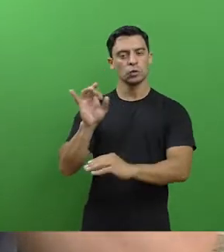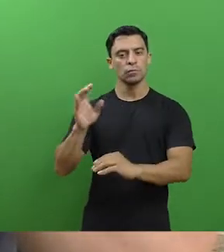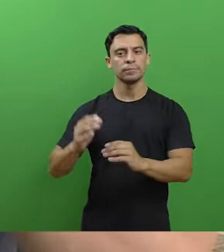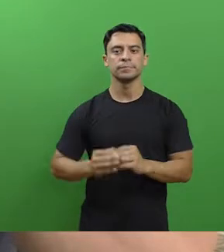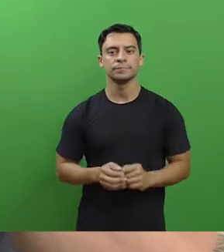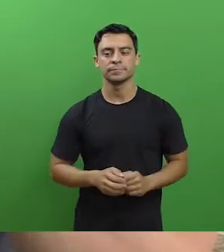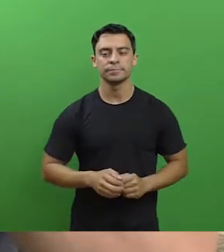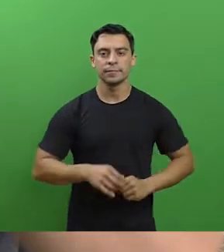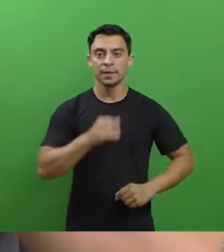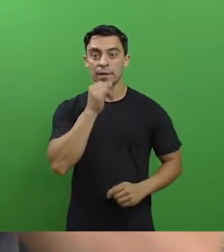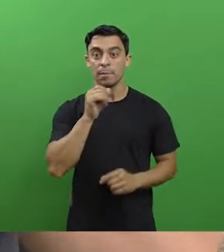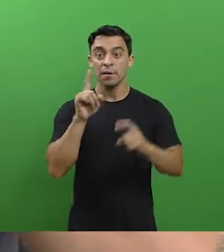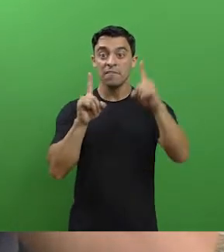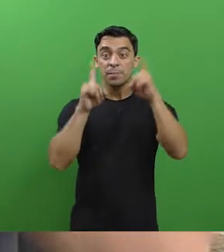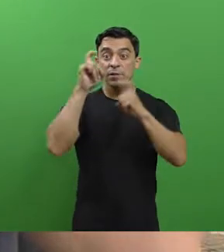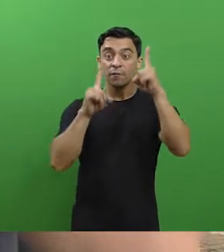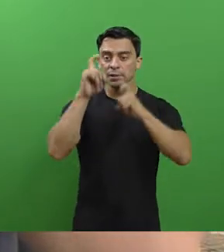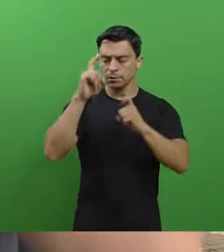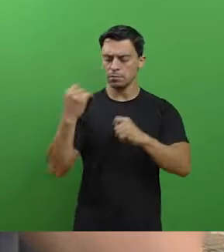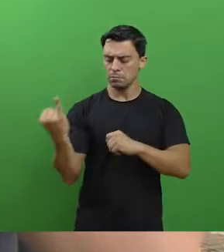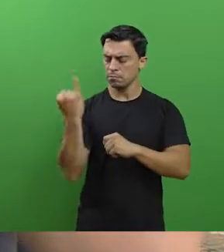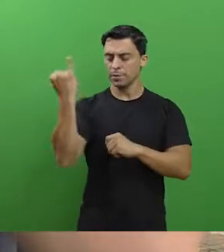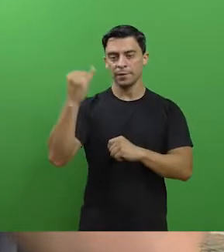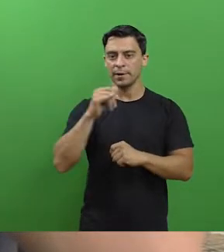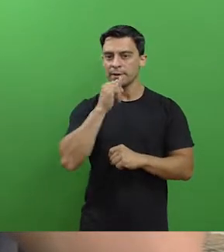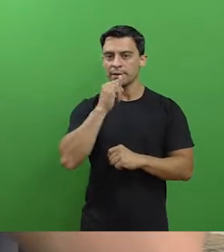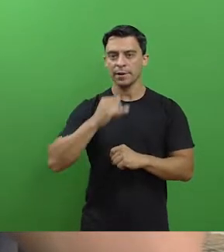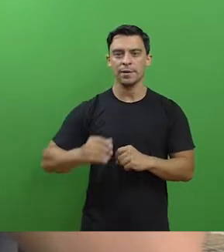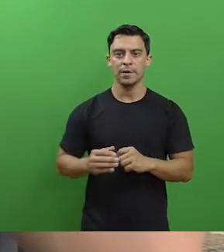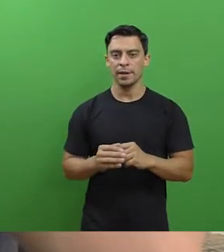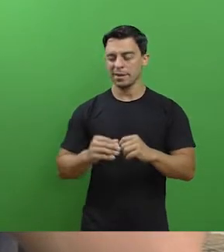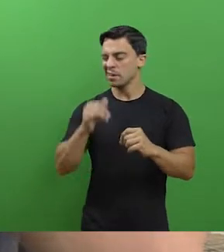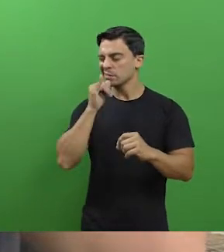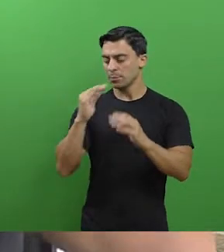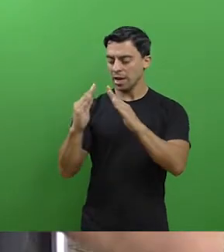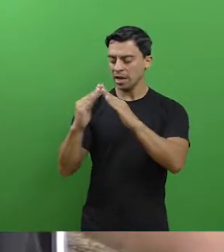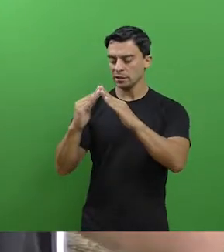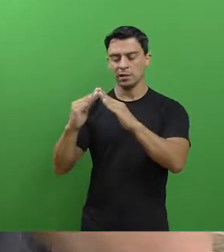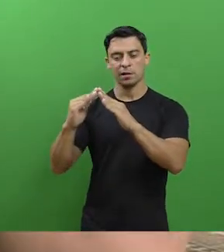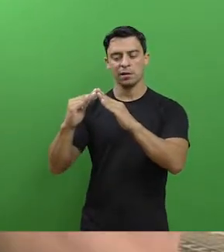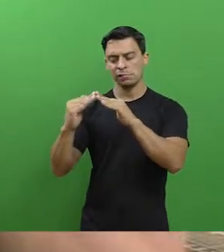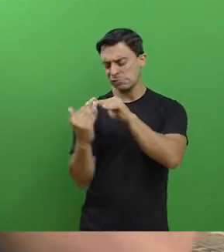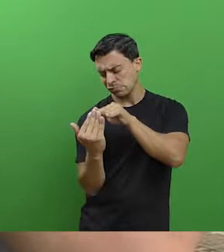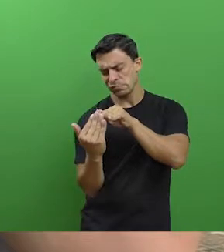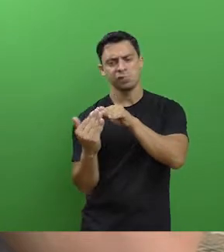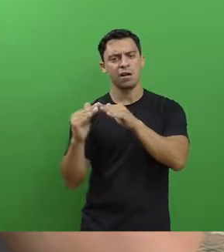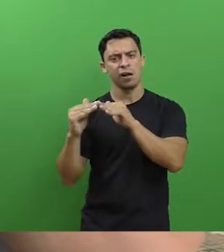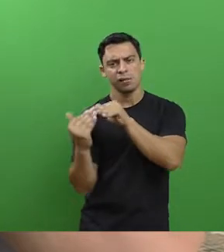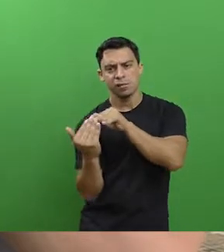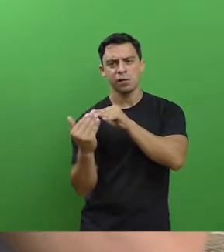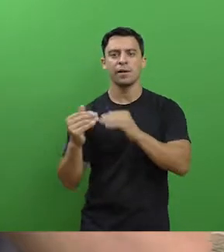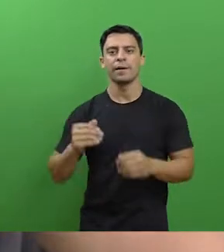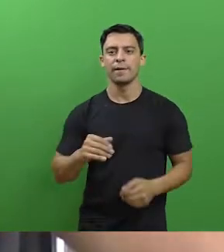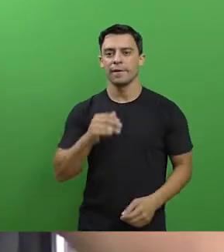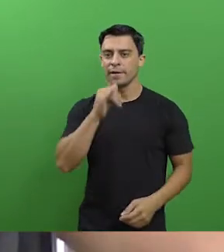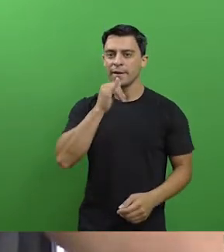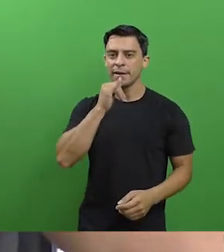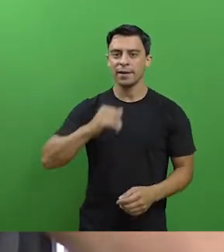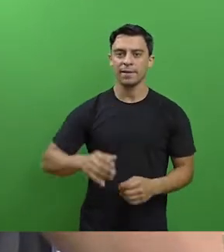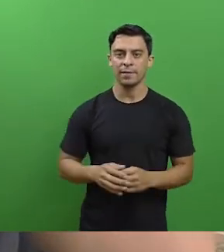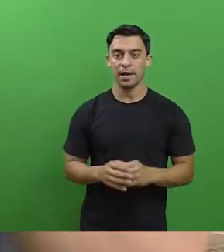uso a expressão facial. Por exemplo, se eu quero dizer uma casa que quebrou o telhado e foi ruim, então eu faço uma casa